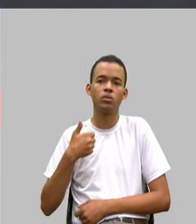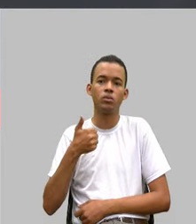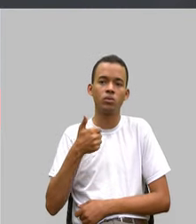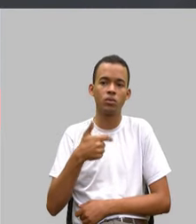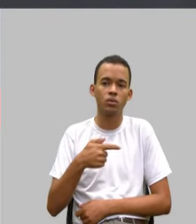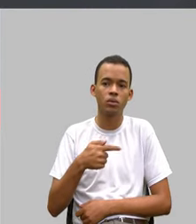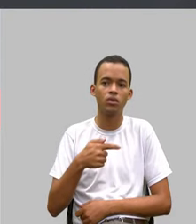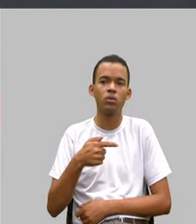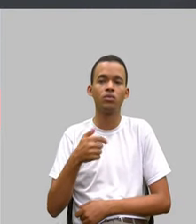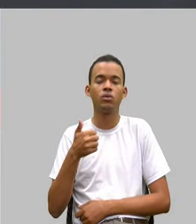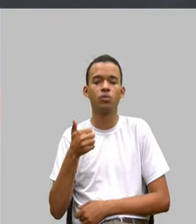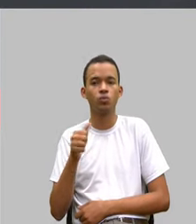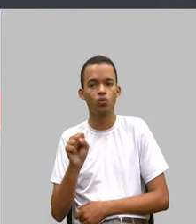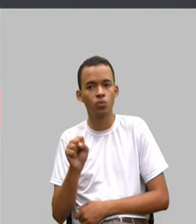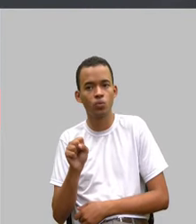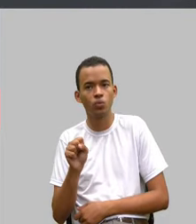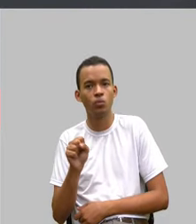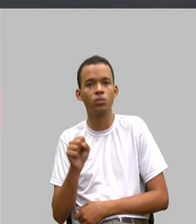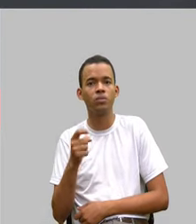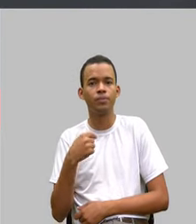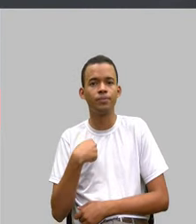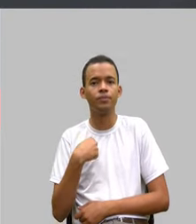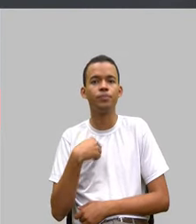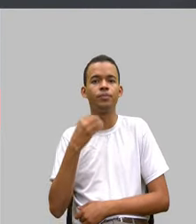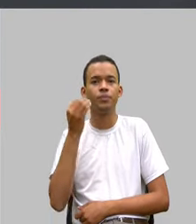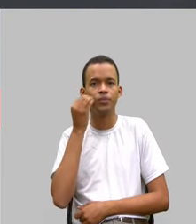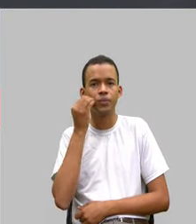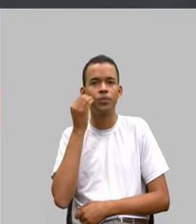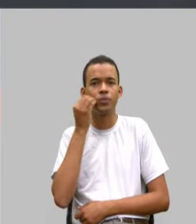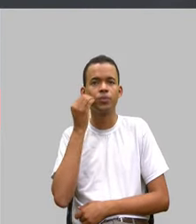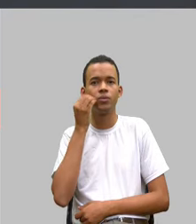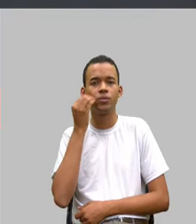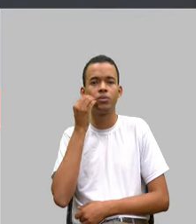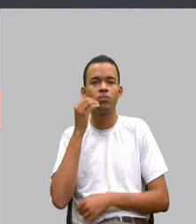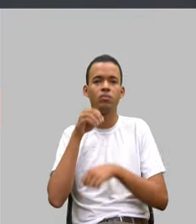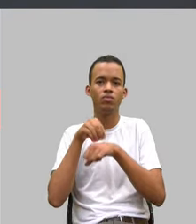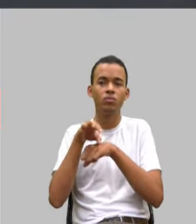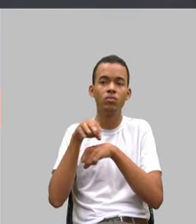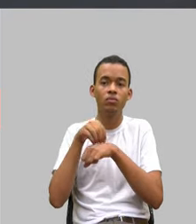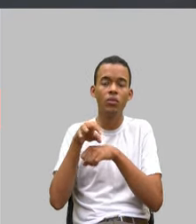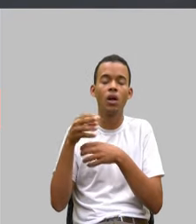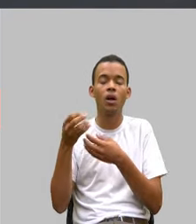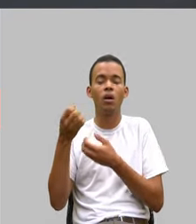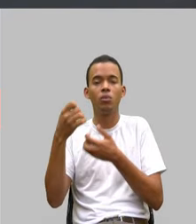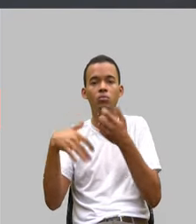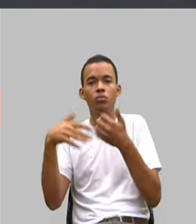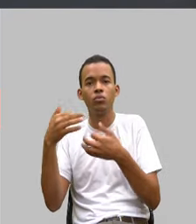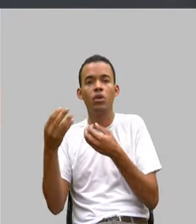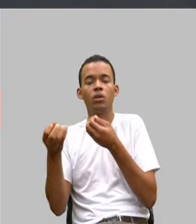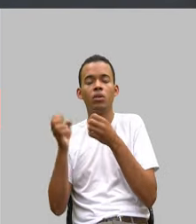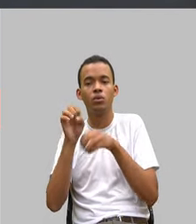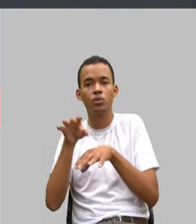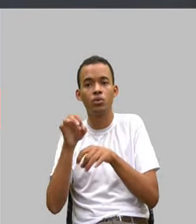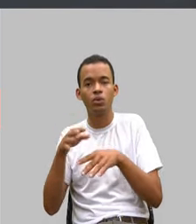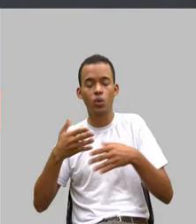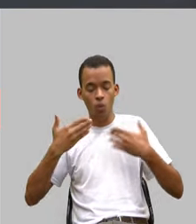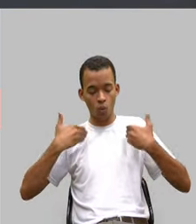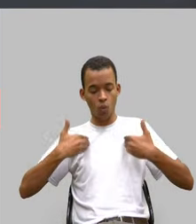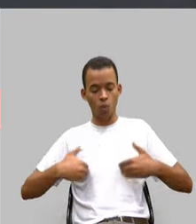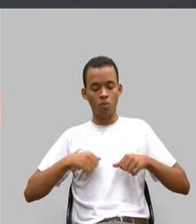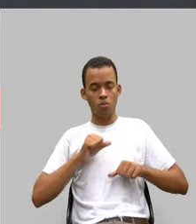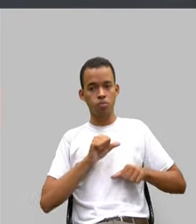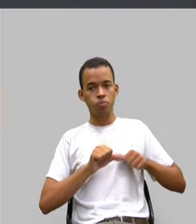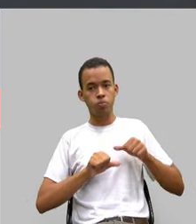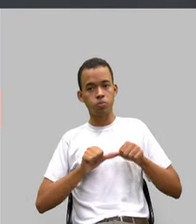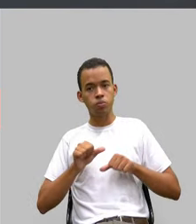né e eu estava ali lutando com ele para tentar ele entender as transformações do corpo dele